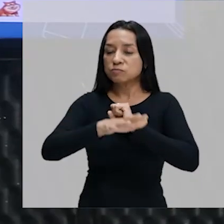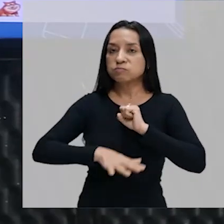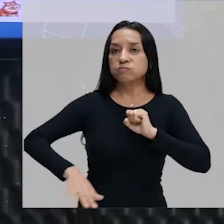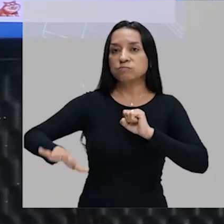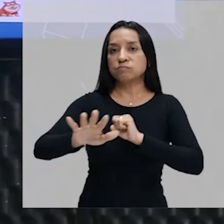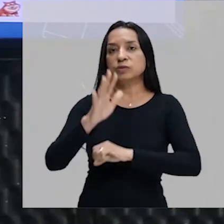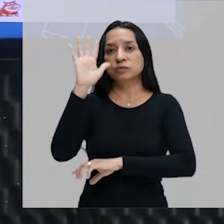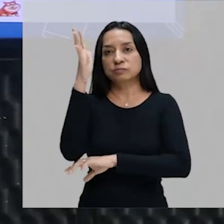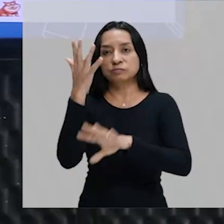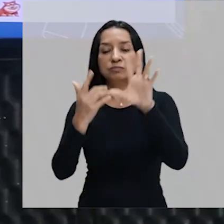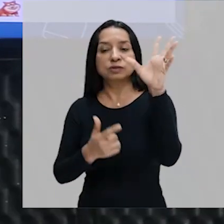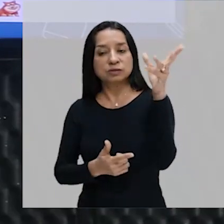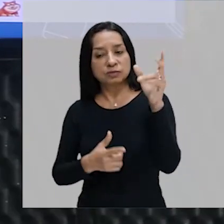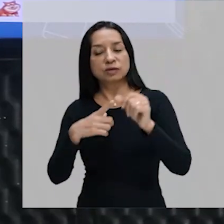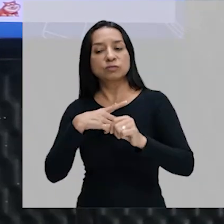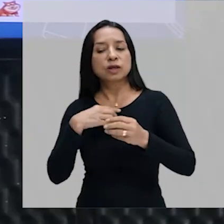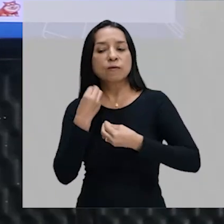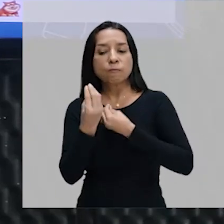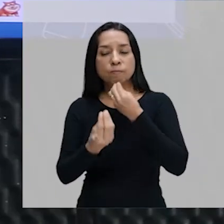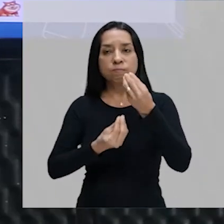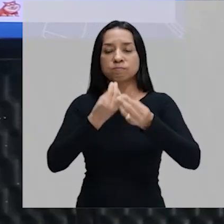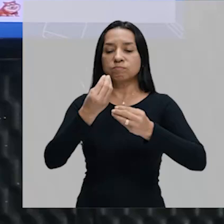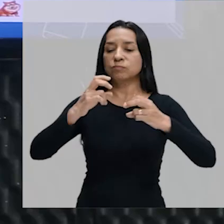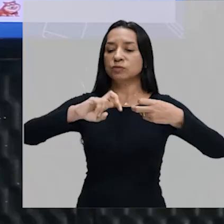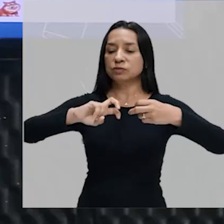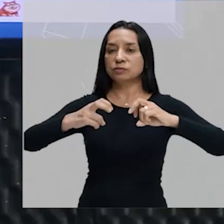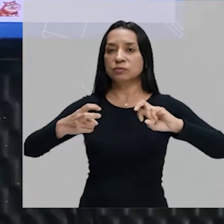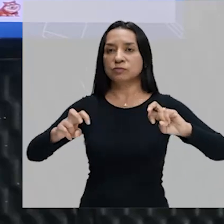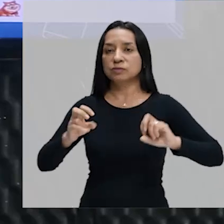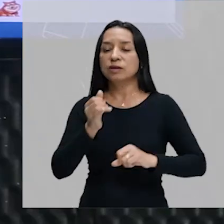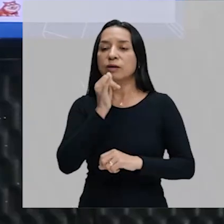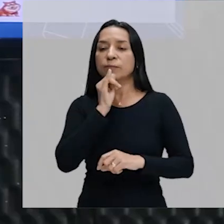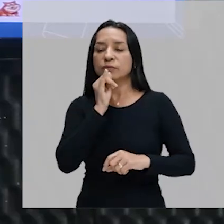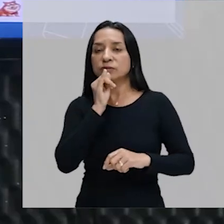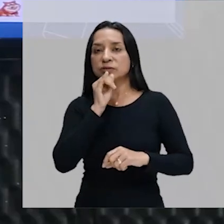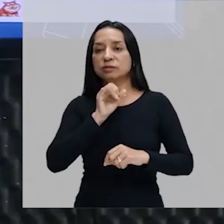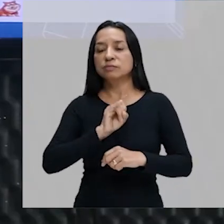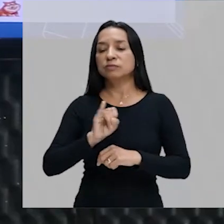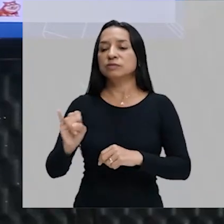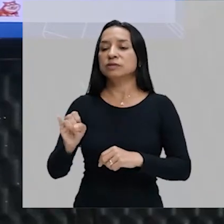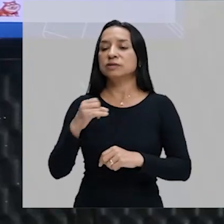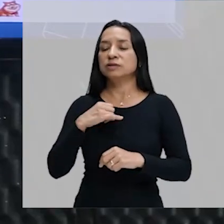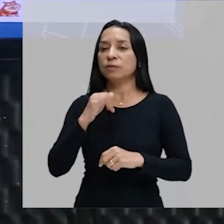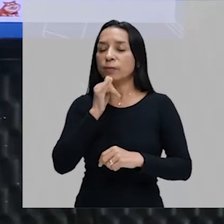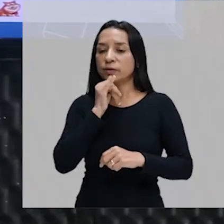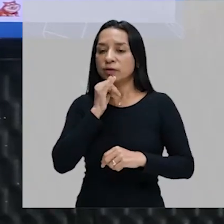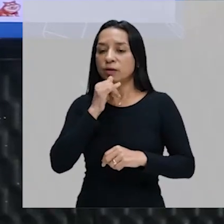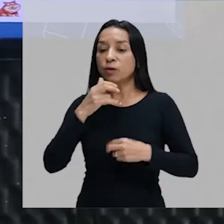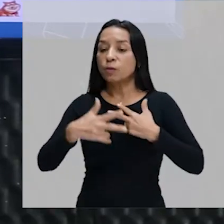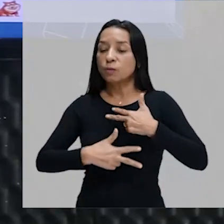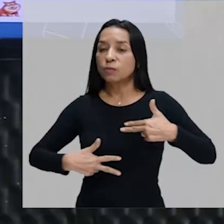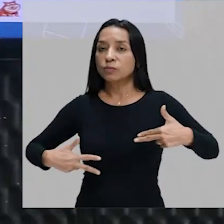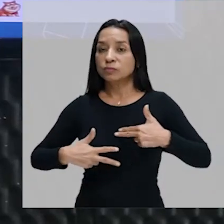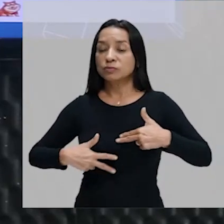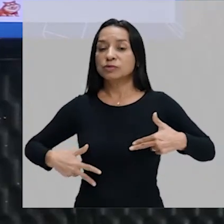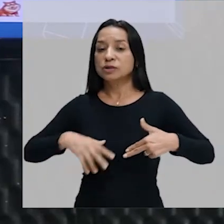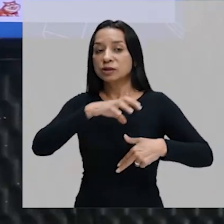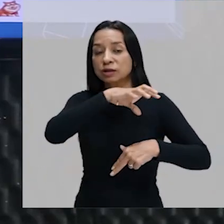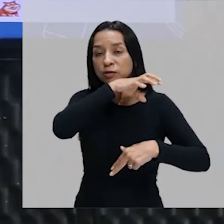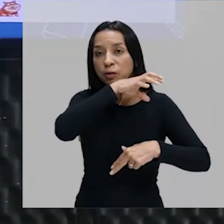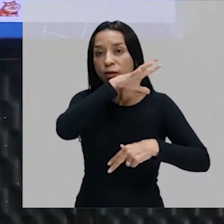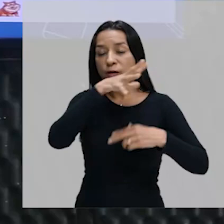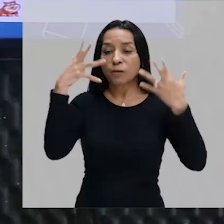eles têm capacidade de se reproduzirem. Por exemplo, se eu pegar um tigre e um leão, ambos são de